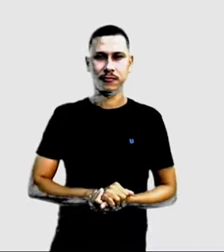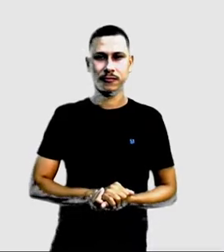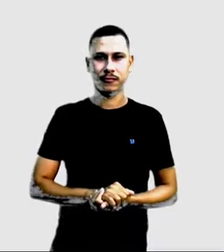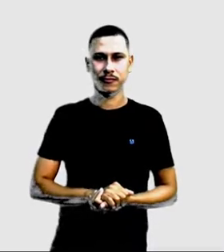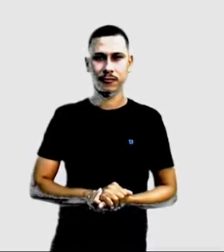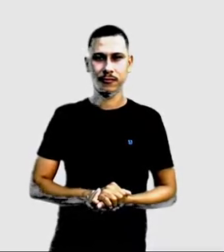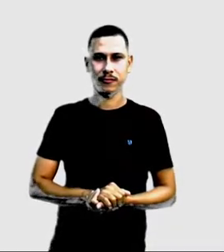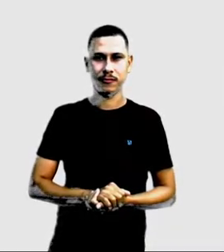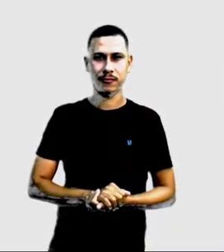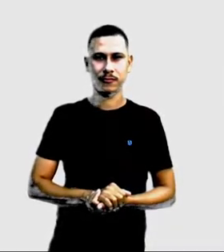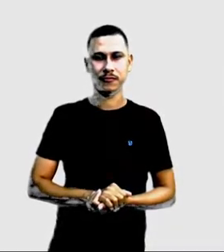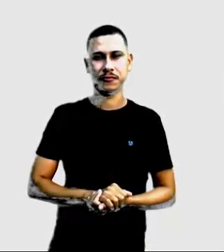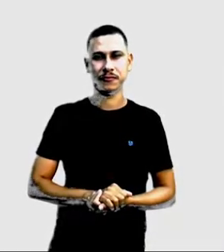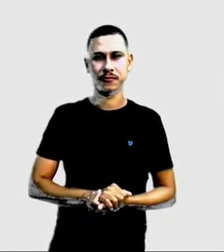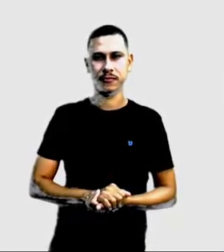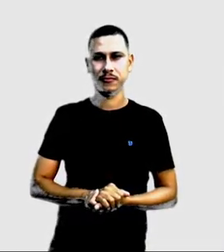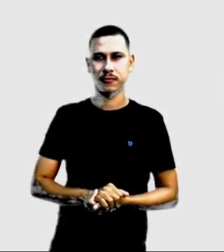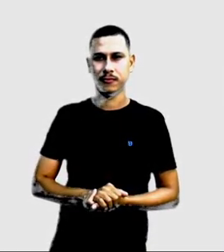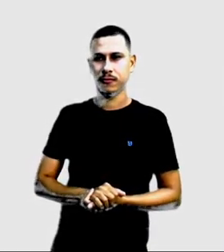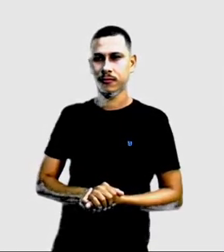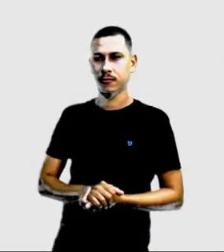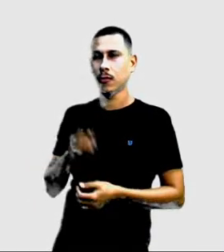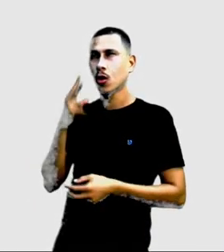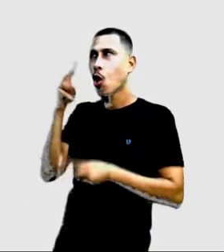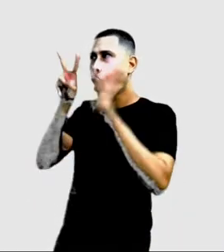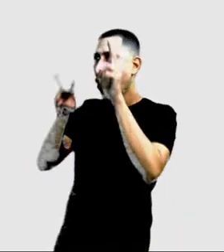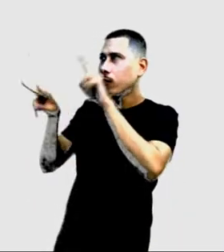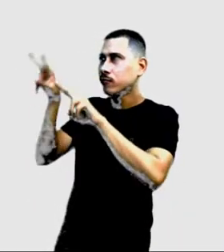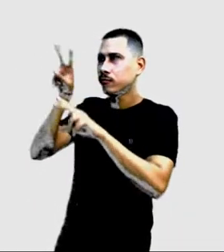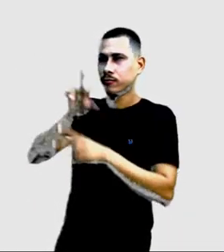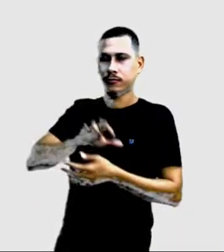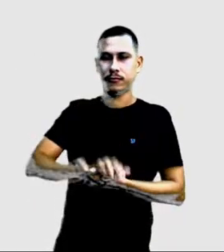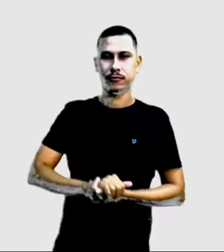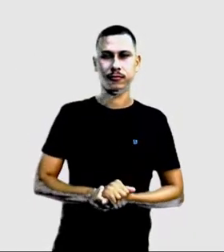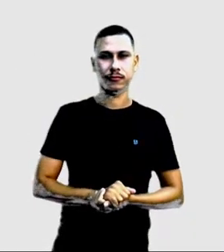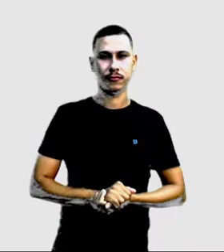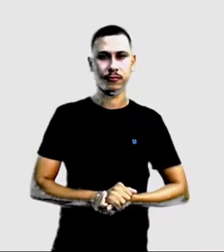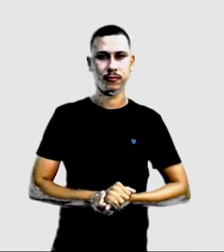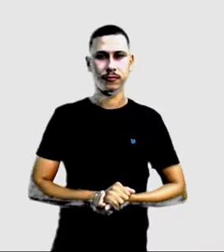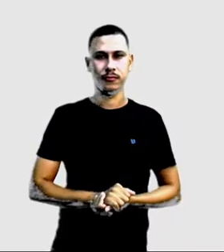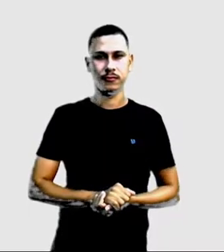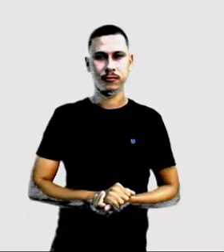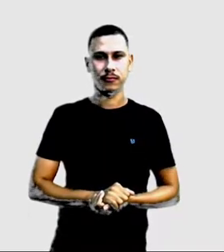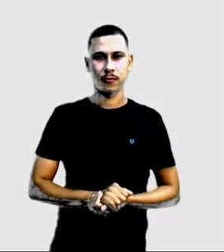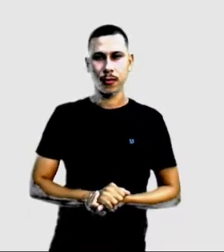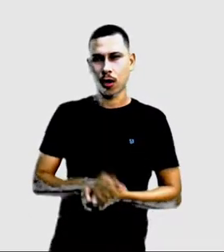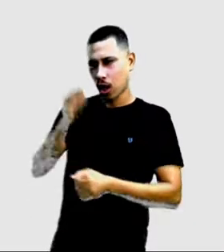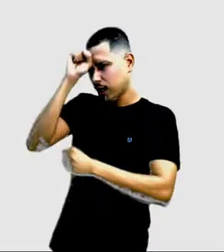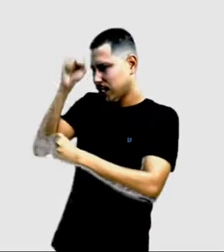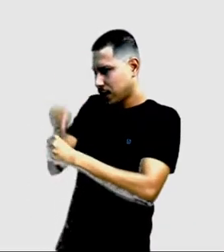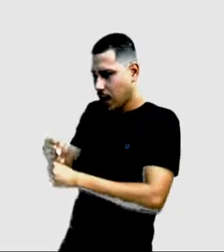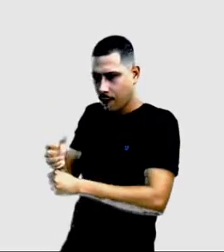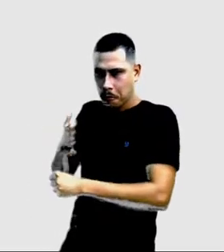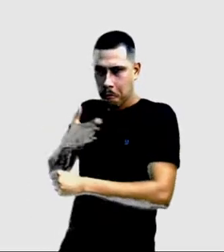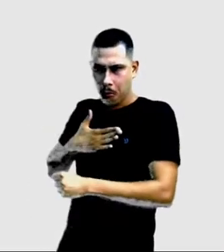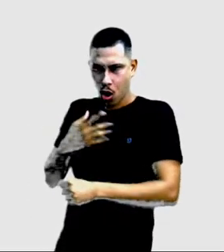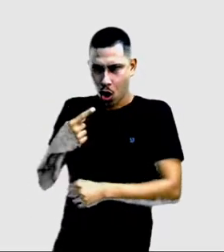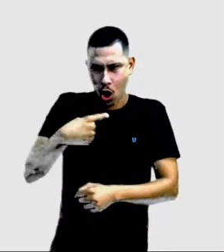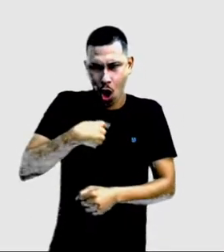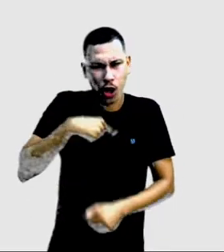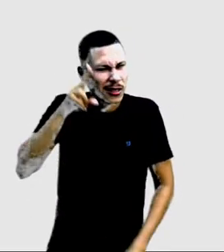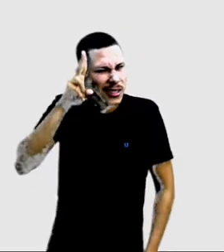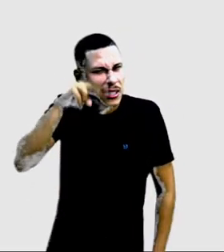my boss and I never see eye to eye. Meu chefe e eu